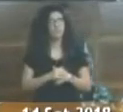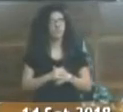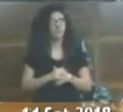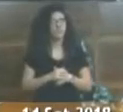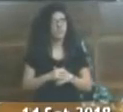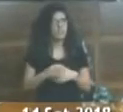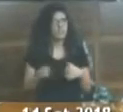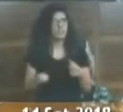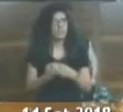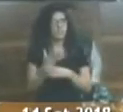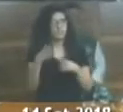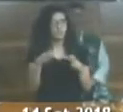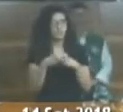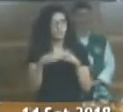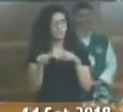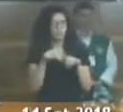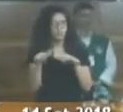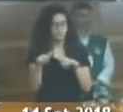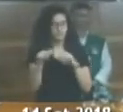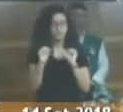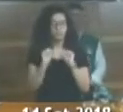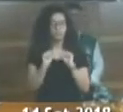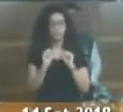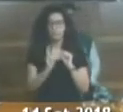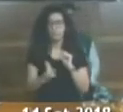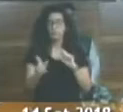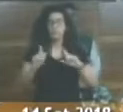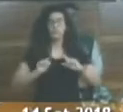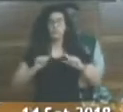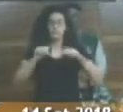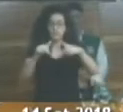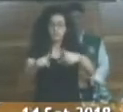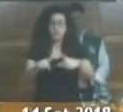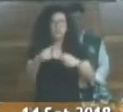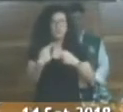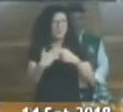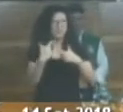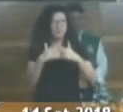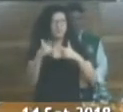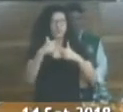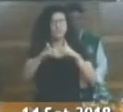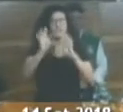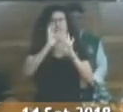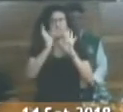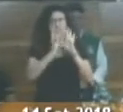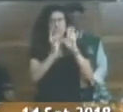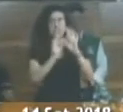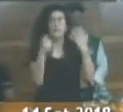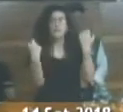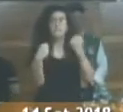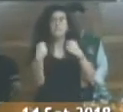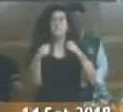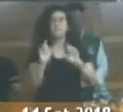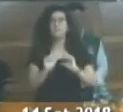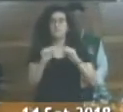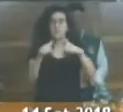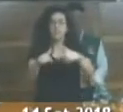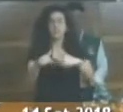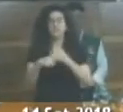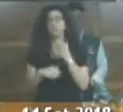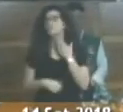grupo de trabalho para começar a agir, porque são problemas pontuais que precisam de uma atuação